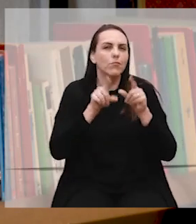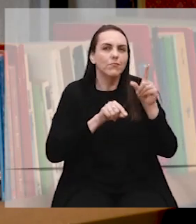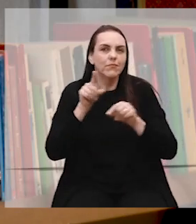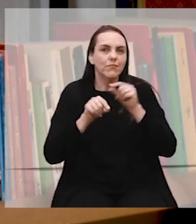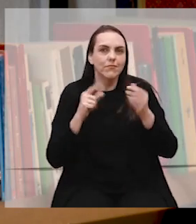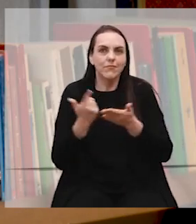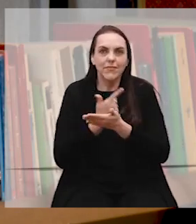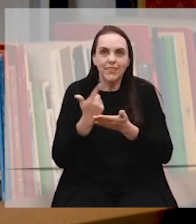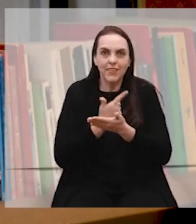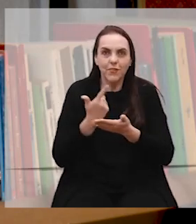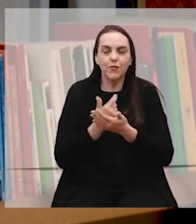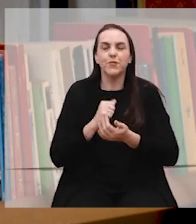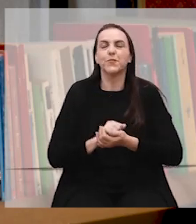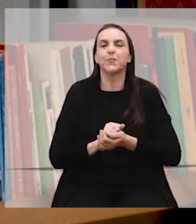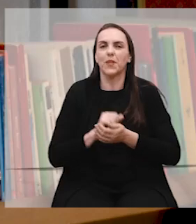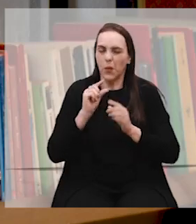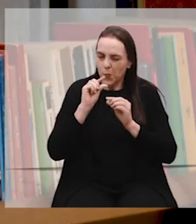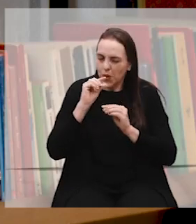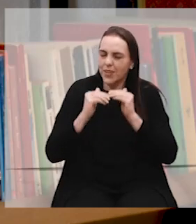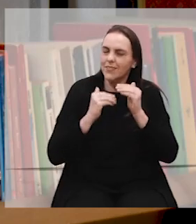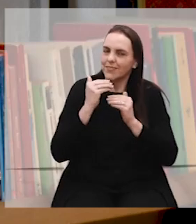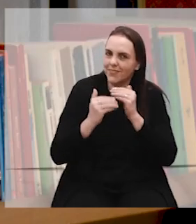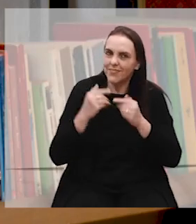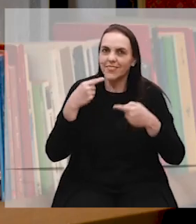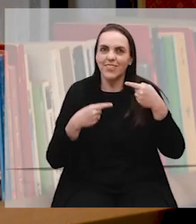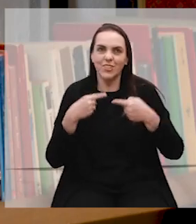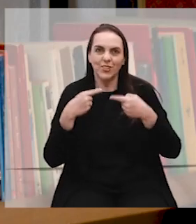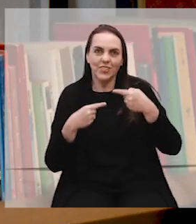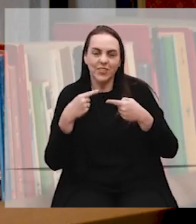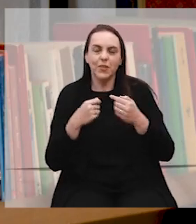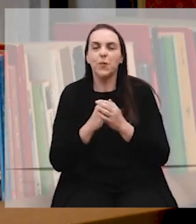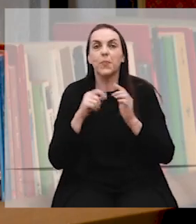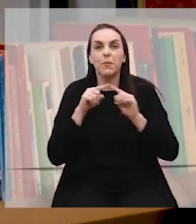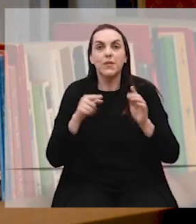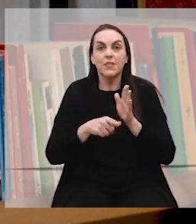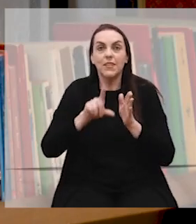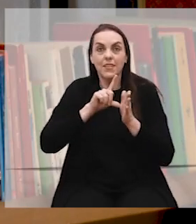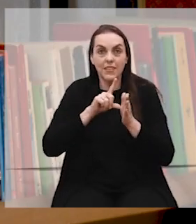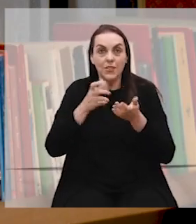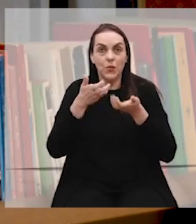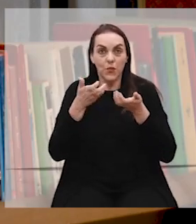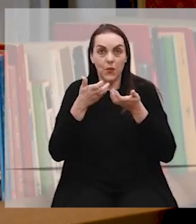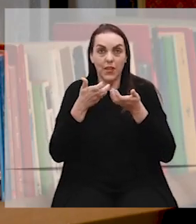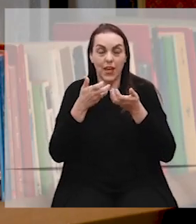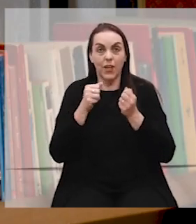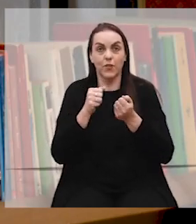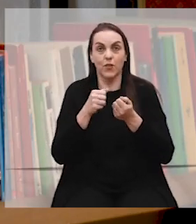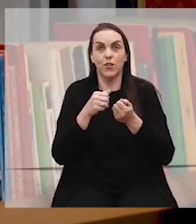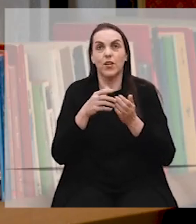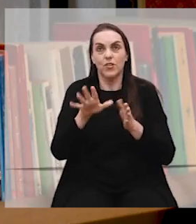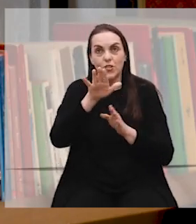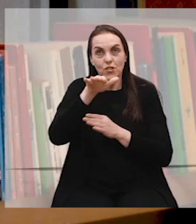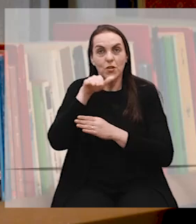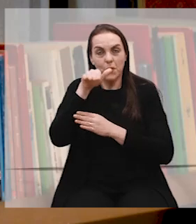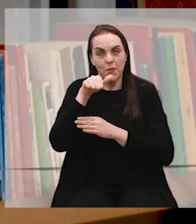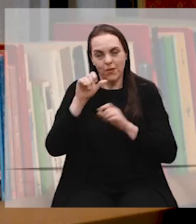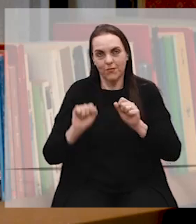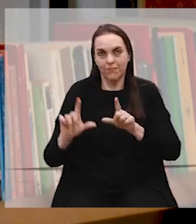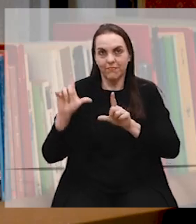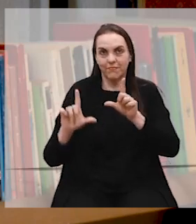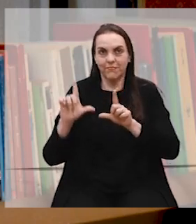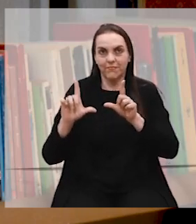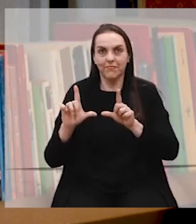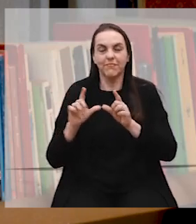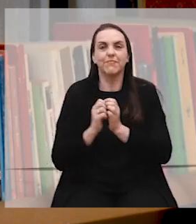escolha de seus livros? Daqui um pouquinho a gente vai avançar nessa discussão, mas antes eu quero chamar um quadro que a gente tem